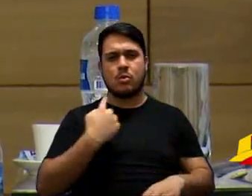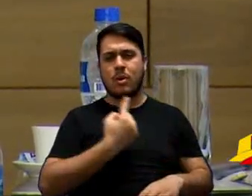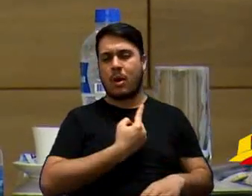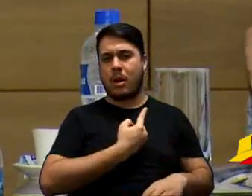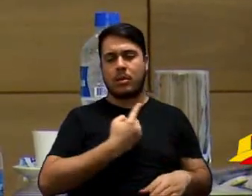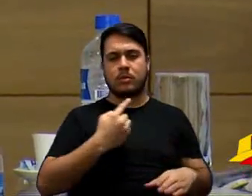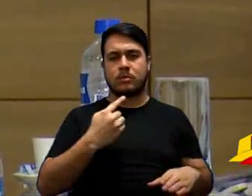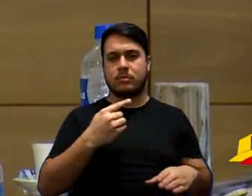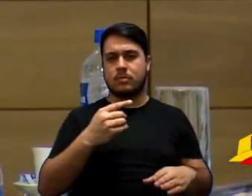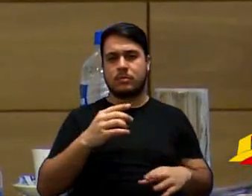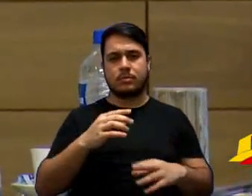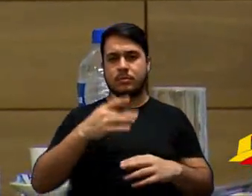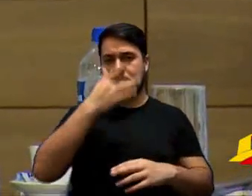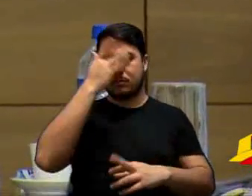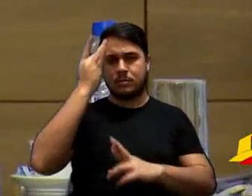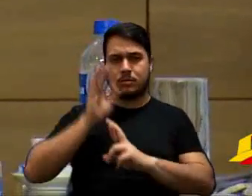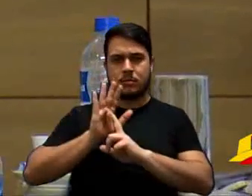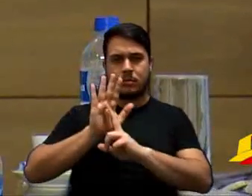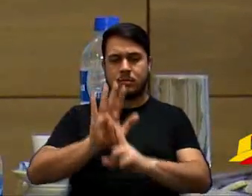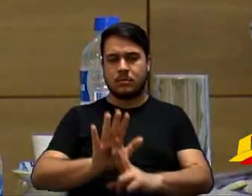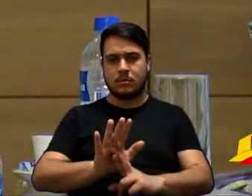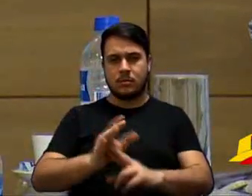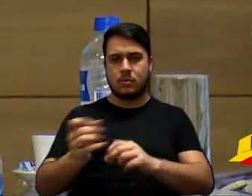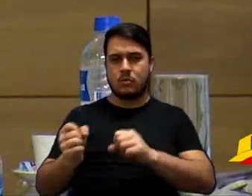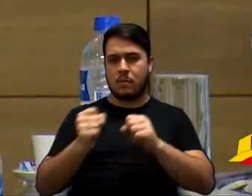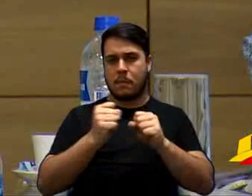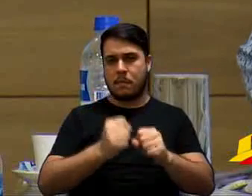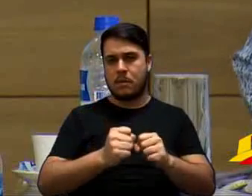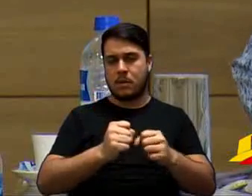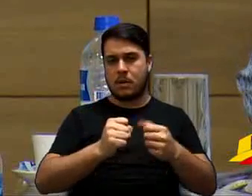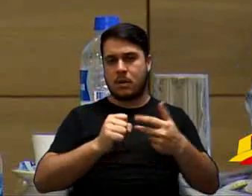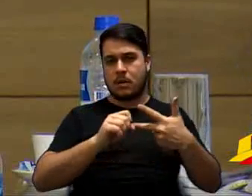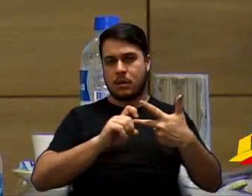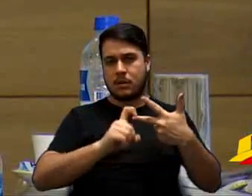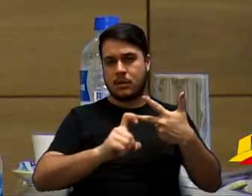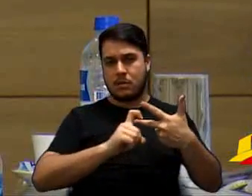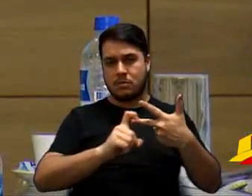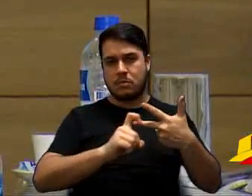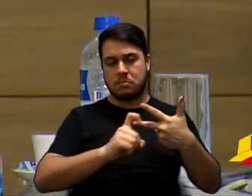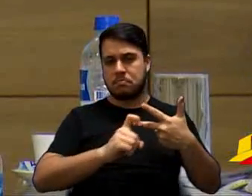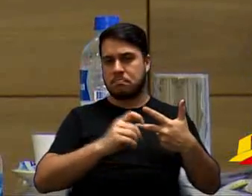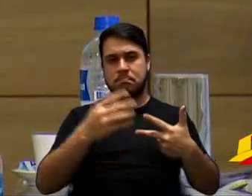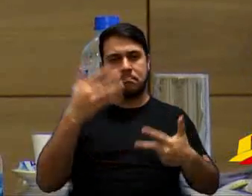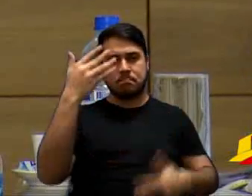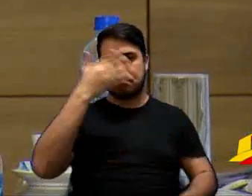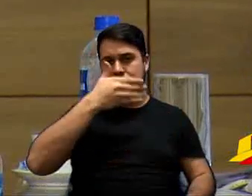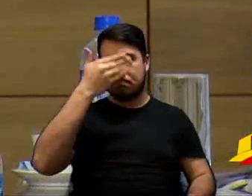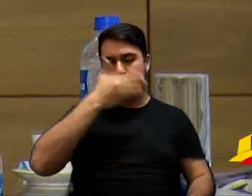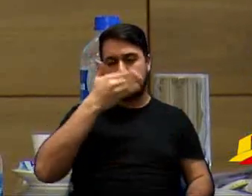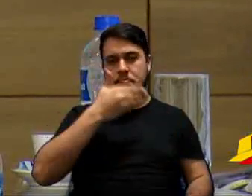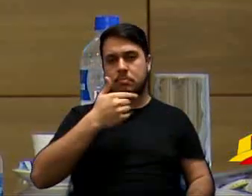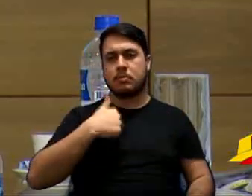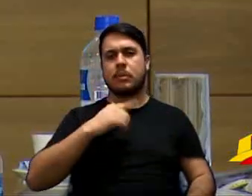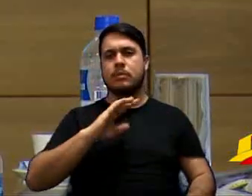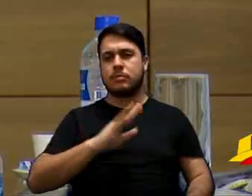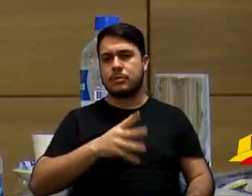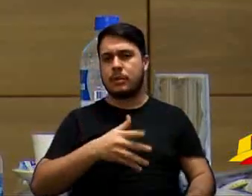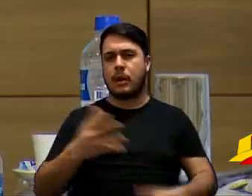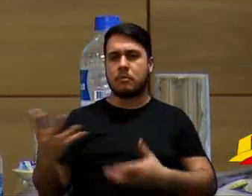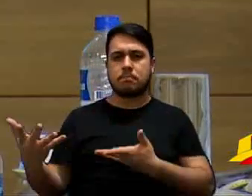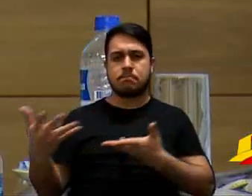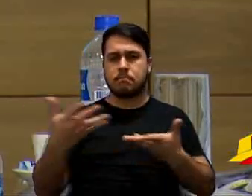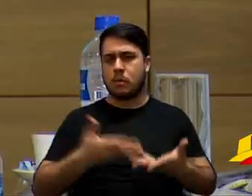representantes do poder executivo antes dessa gestão nova agora na gestão anterior não existia foi convidado várias vezes